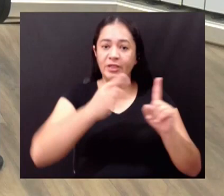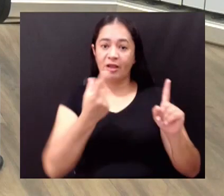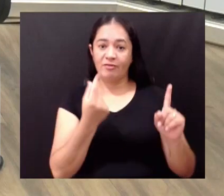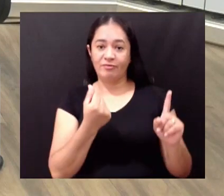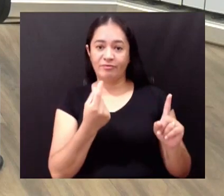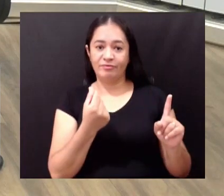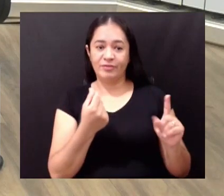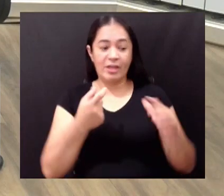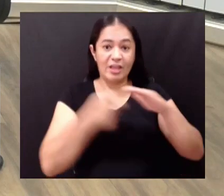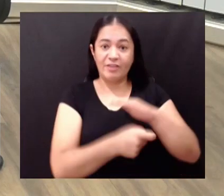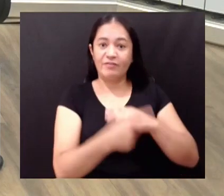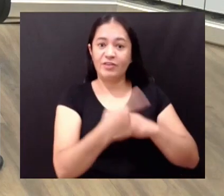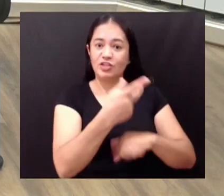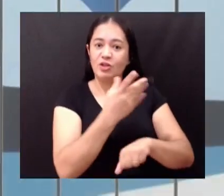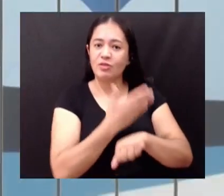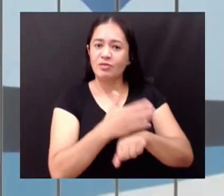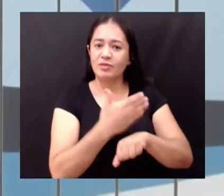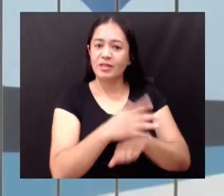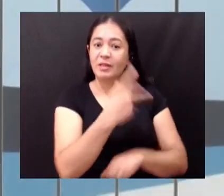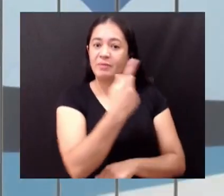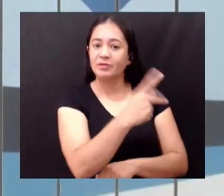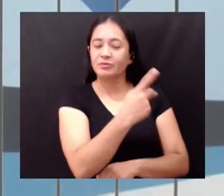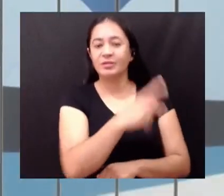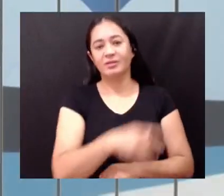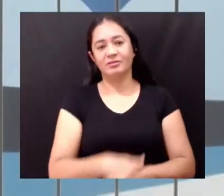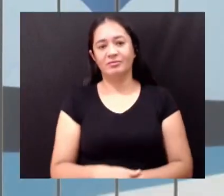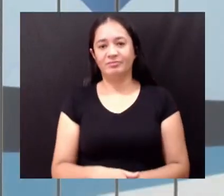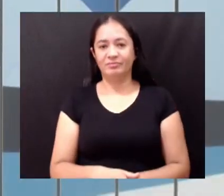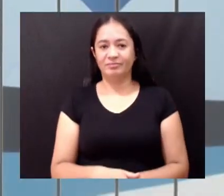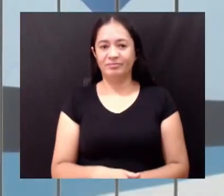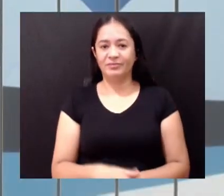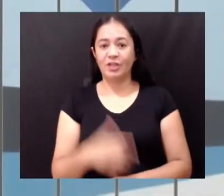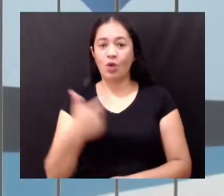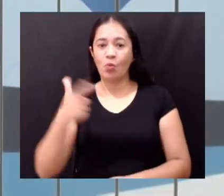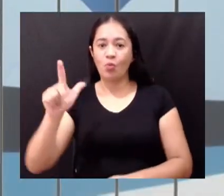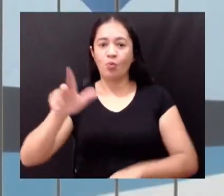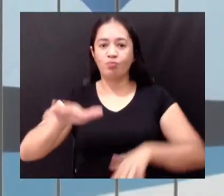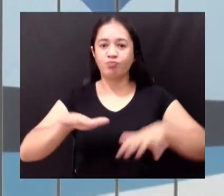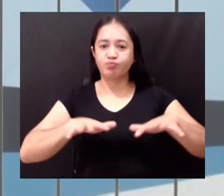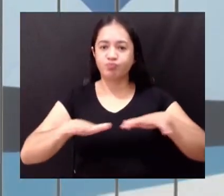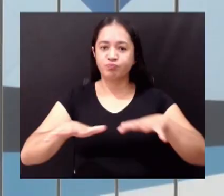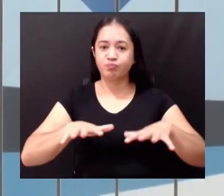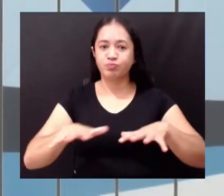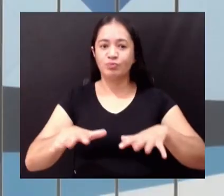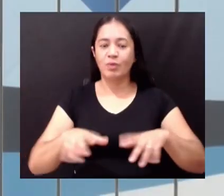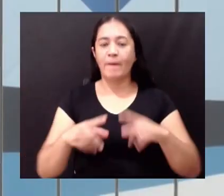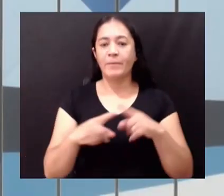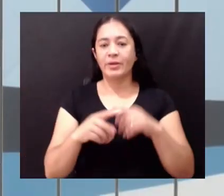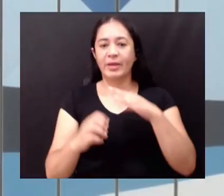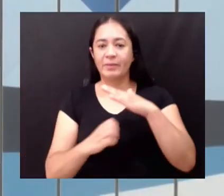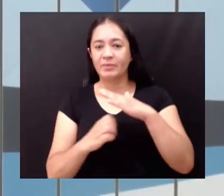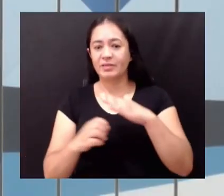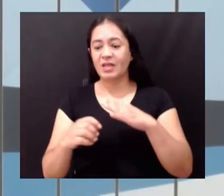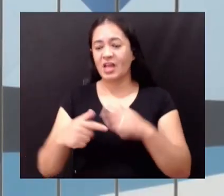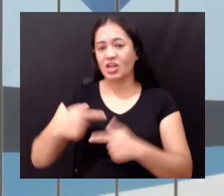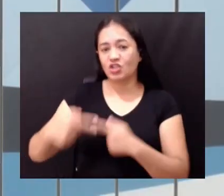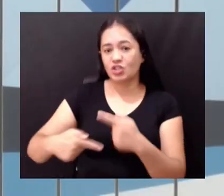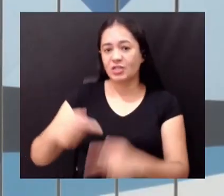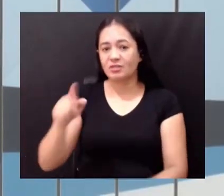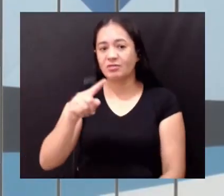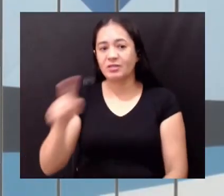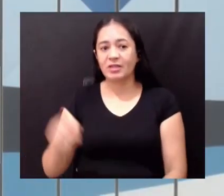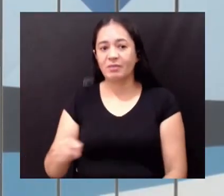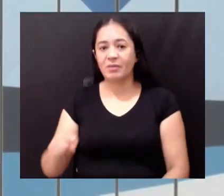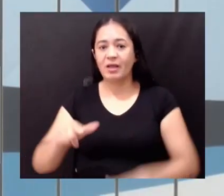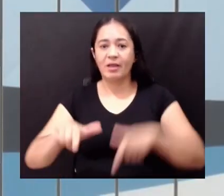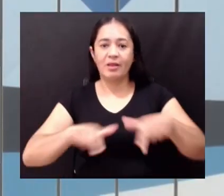treinamento desses colaboradores. Então, também é um outro movimento, né? Quando as empresas falam a geração Z não quer trabalhar, isso é mito, não é verdade. A geração